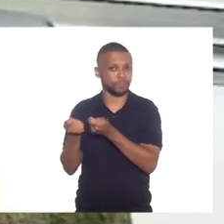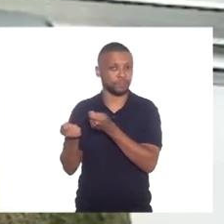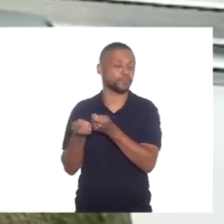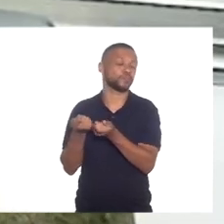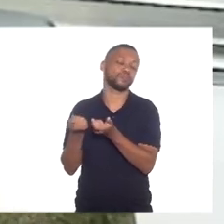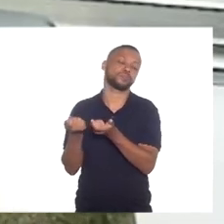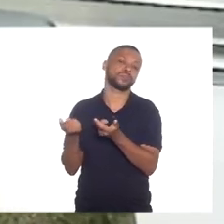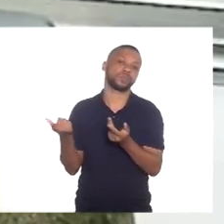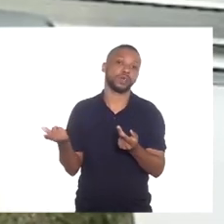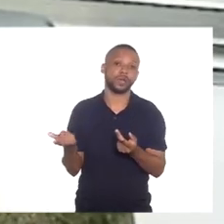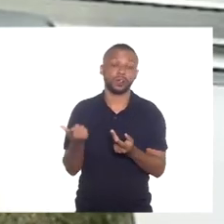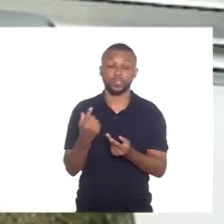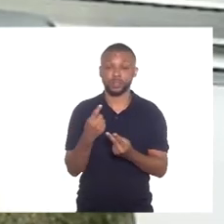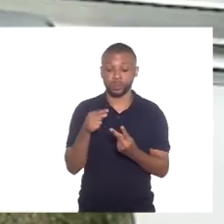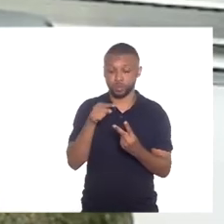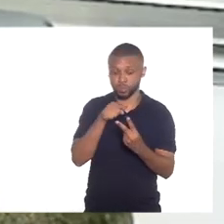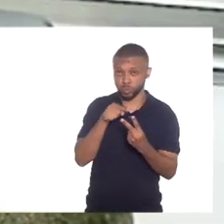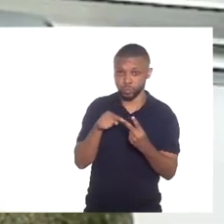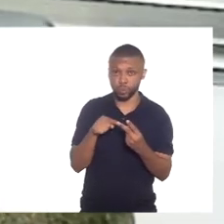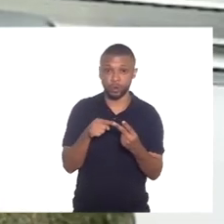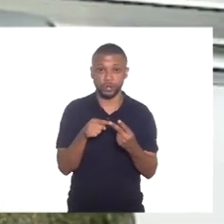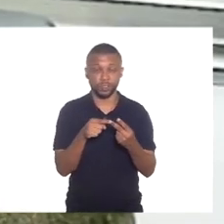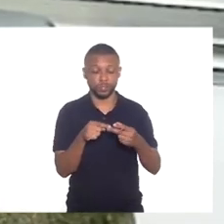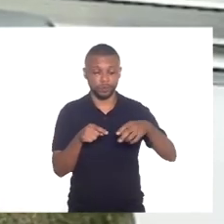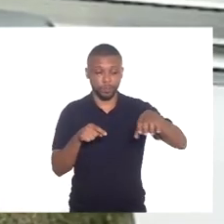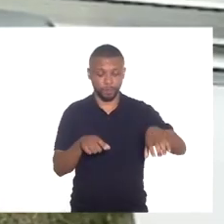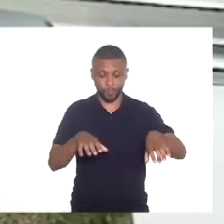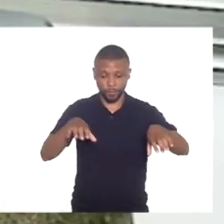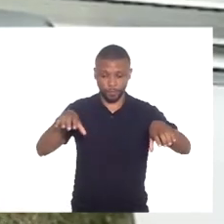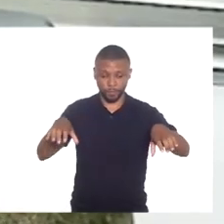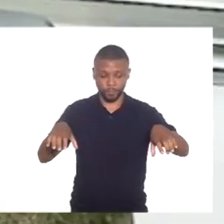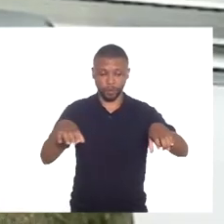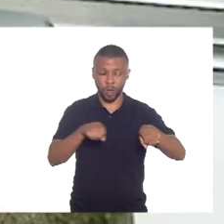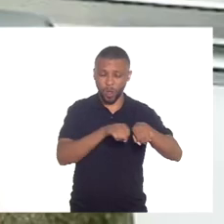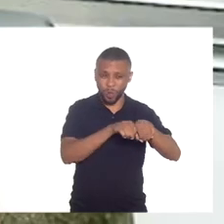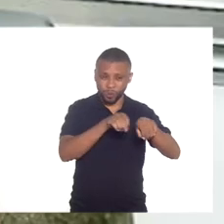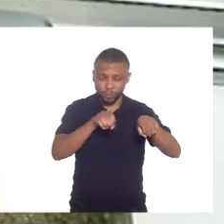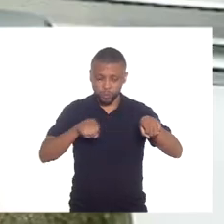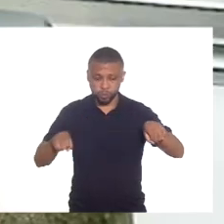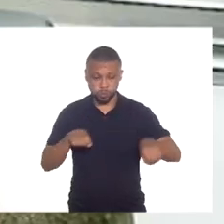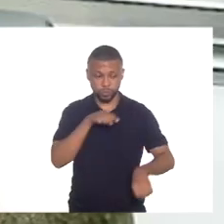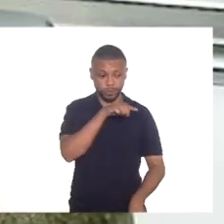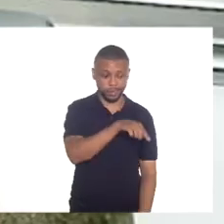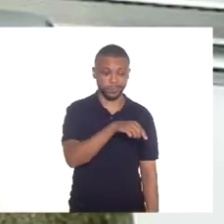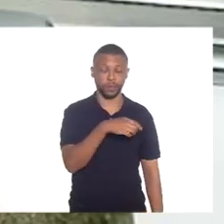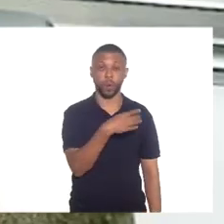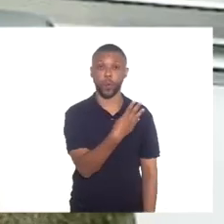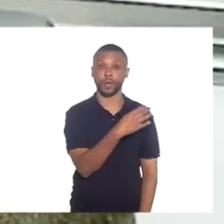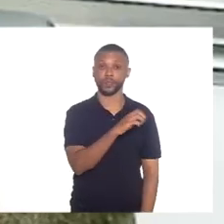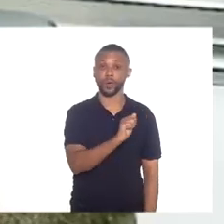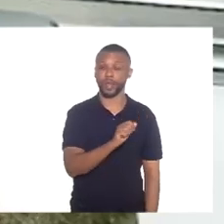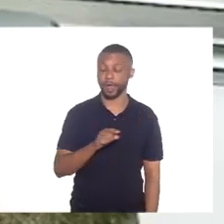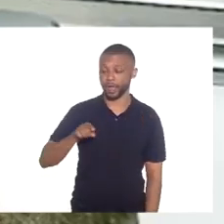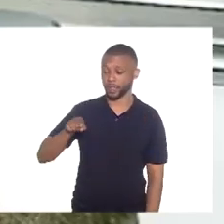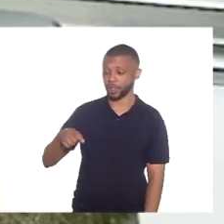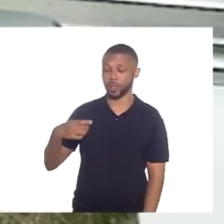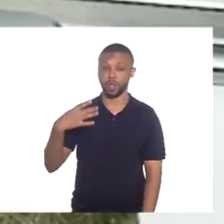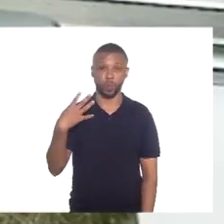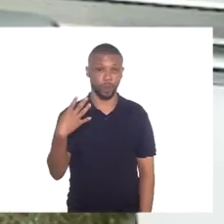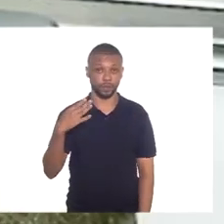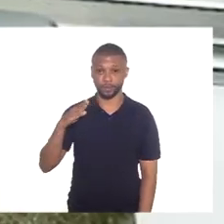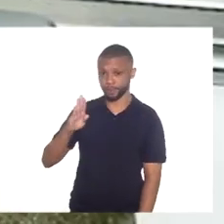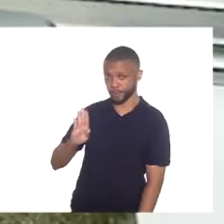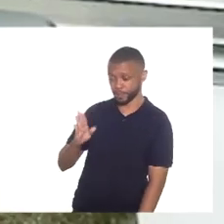dois dutos, que ele chamava de 4A e 4B, exatamente com essa vocação que